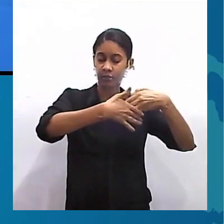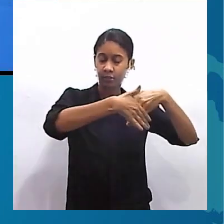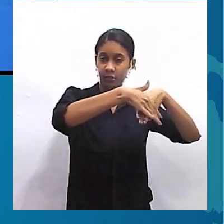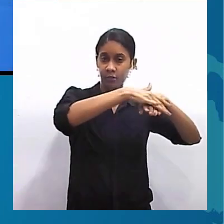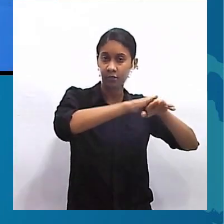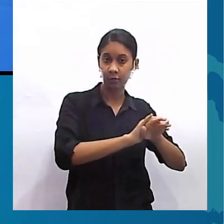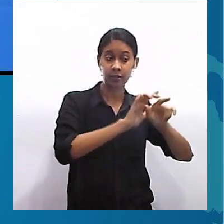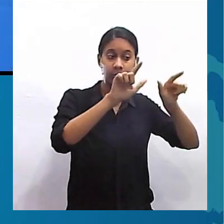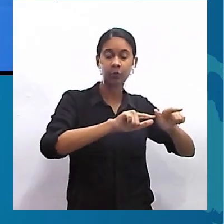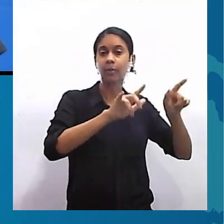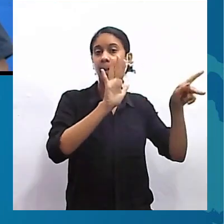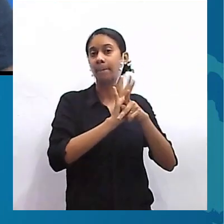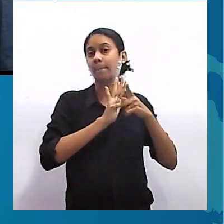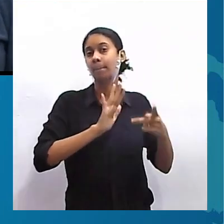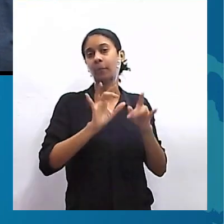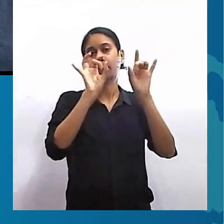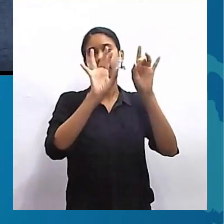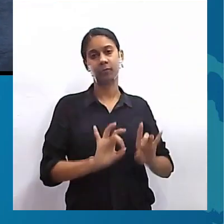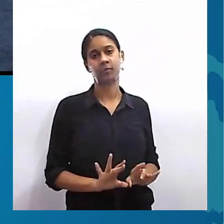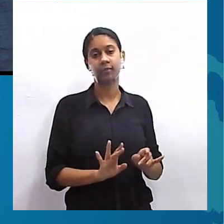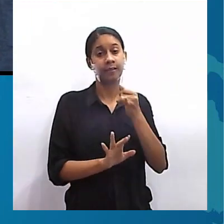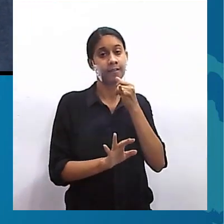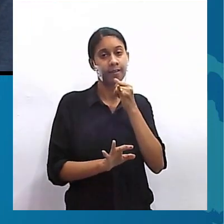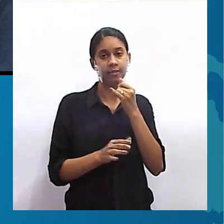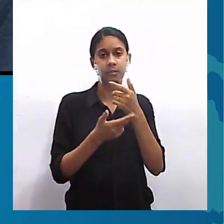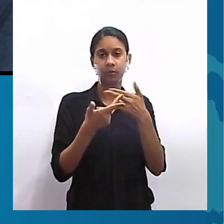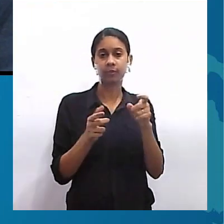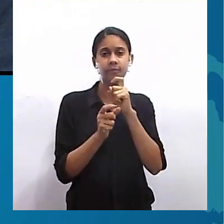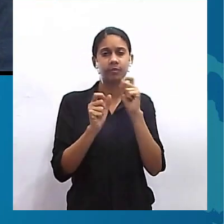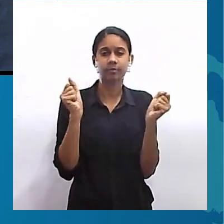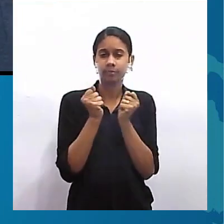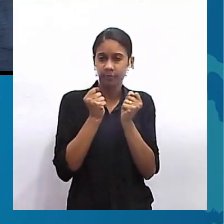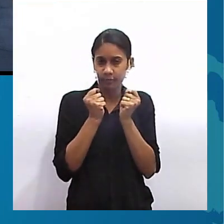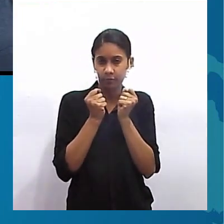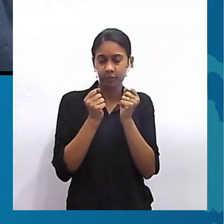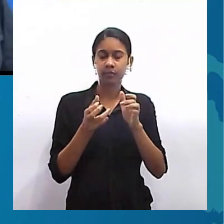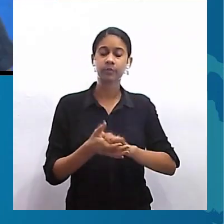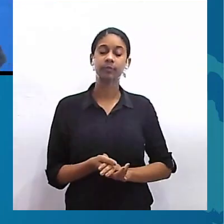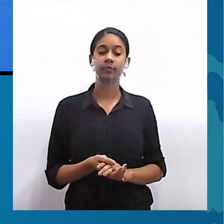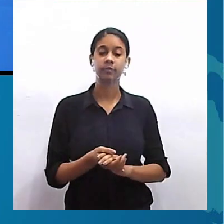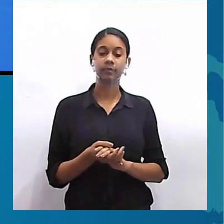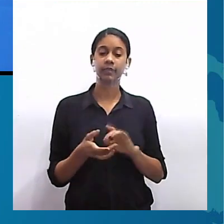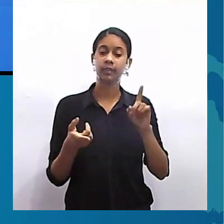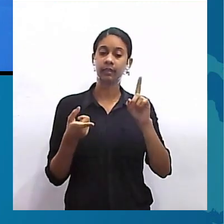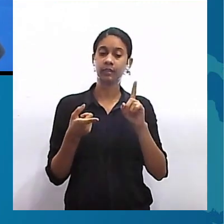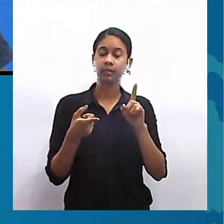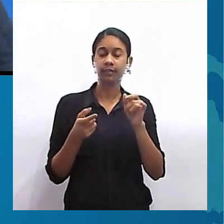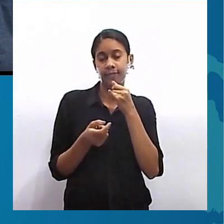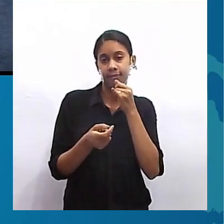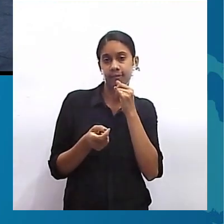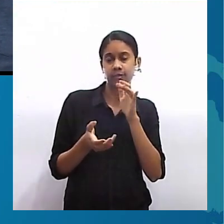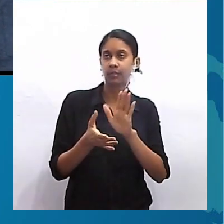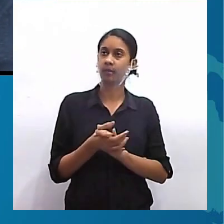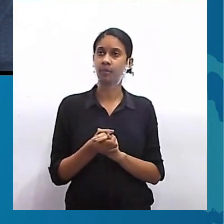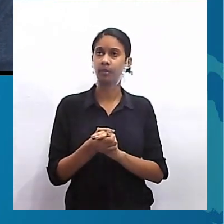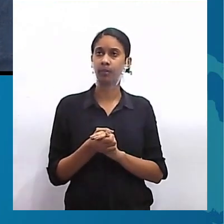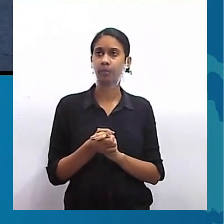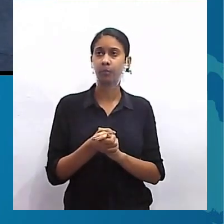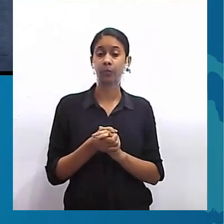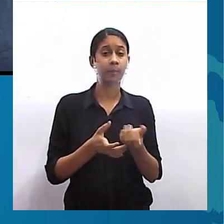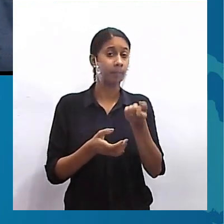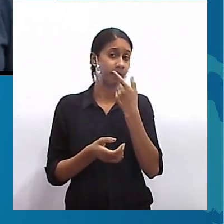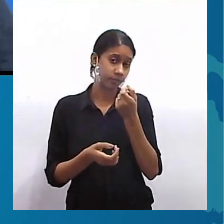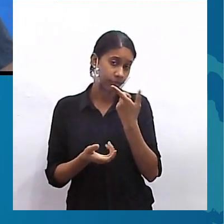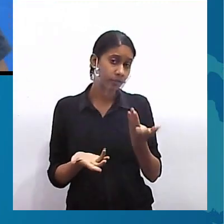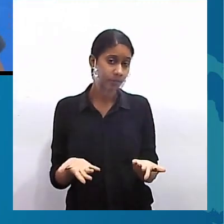por exemplo, produtos refrigerados. Um grande exemplo que a gente tem também aqui é produtos farmacêuticos, né,